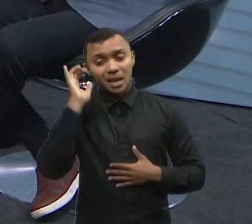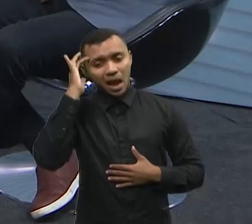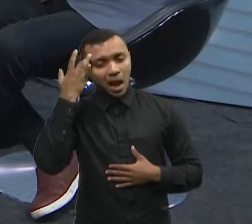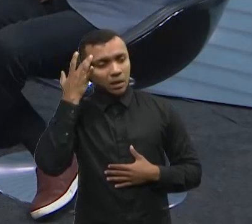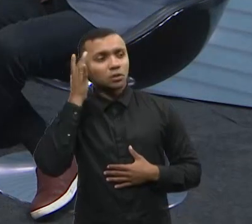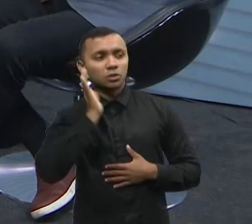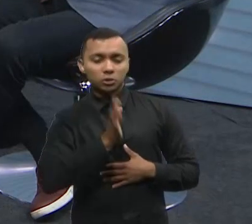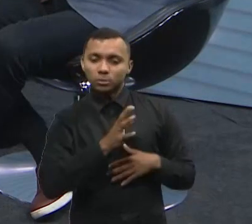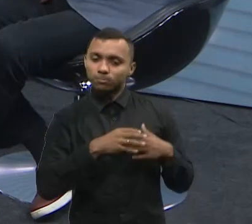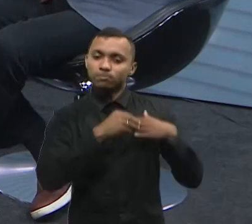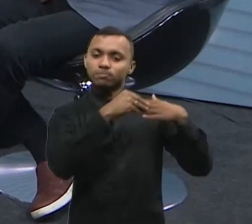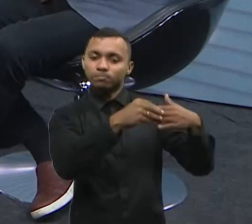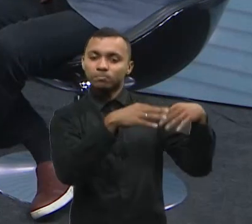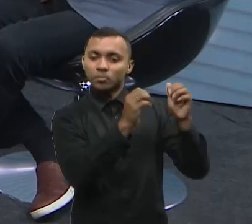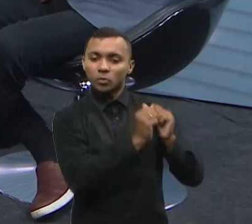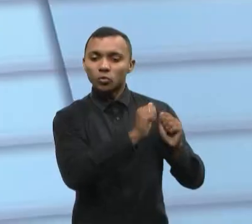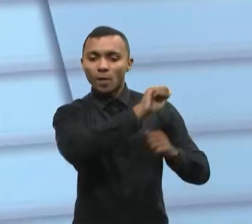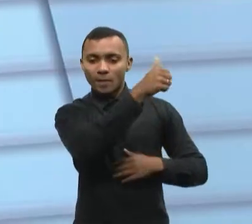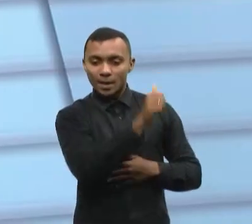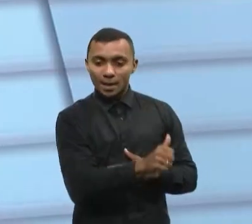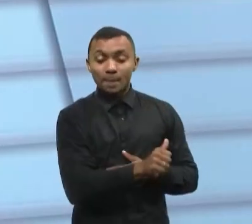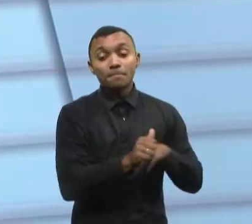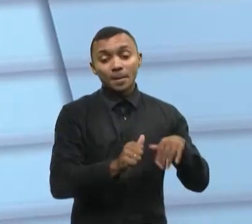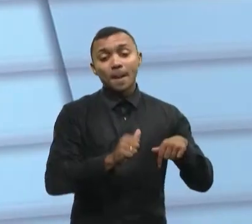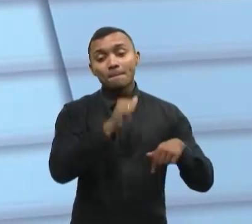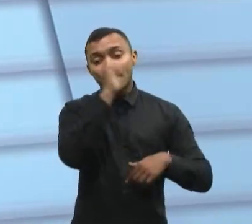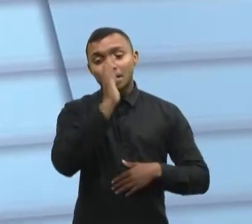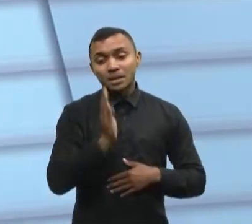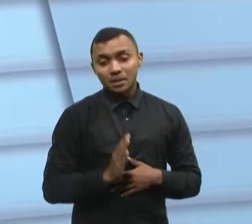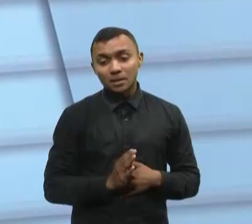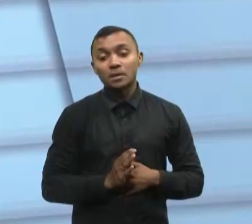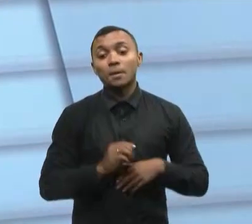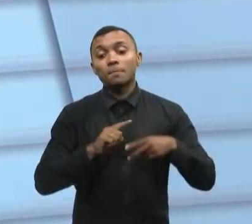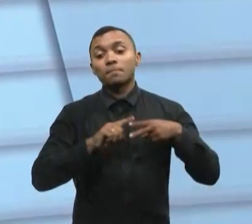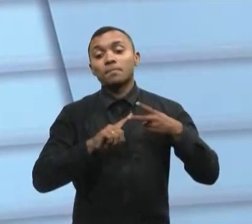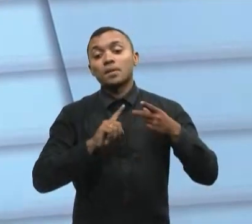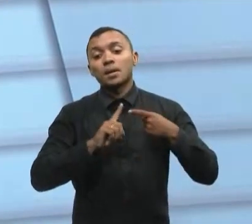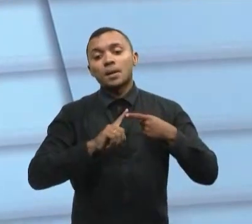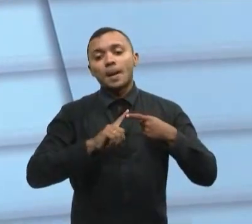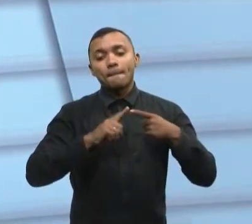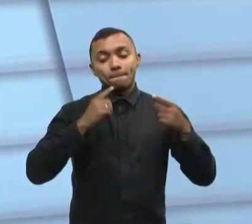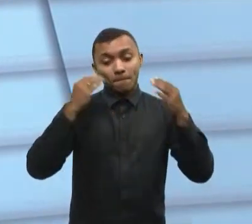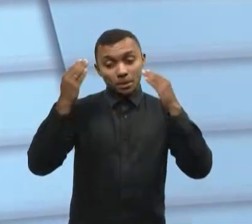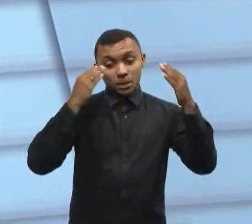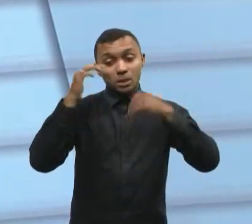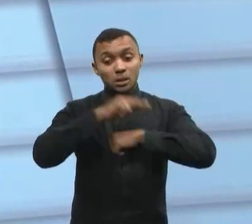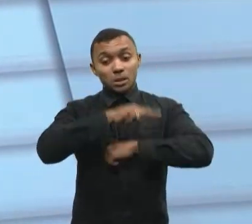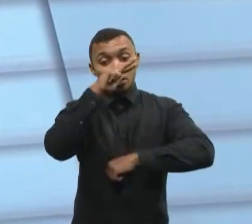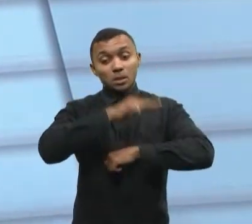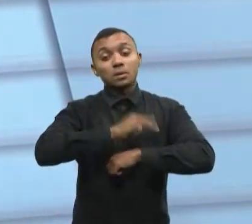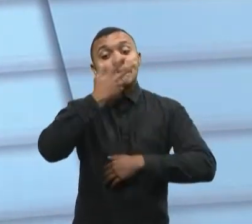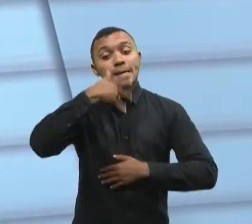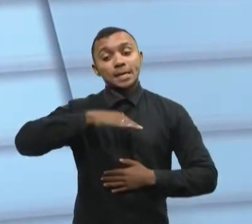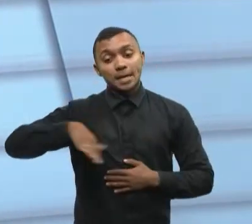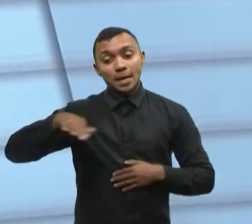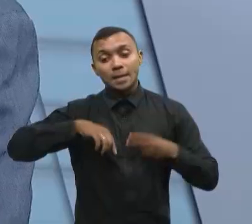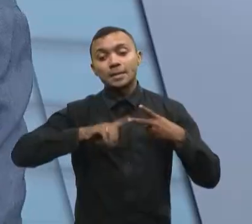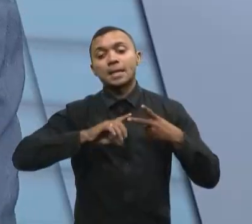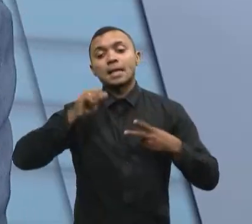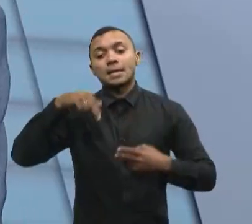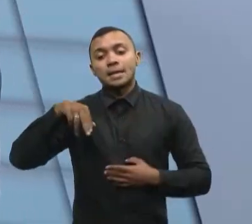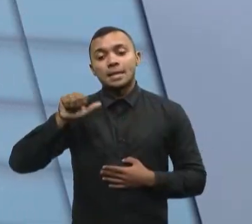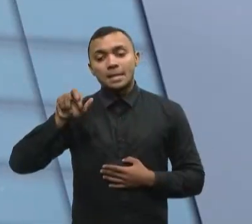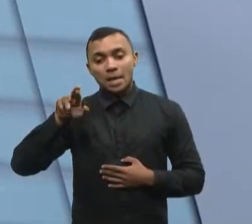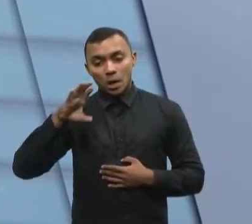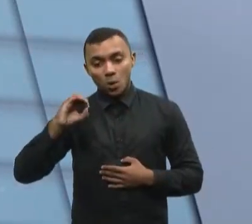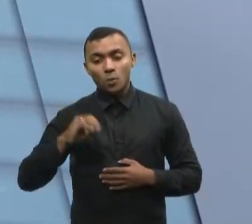para uma avaliação com o especialista, no caso do Brasil, neuropediatra ou psiquiatra infantil, para concluir ou não o diagnóstico. Muito bem.